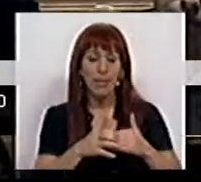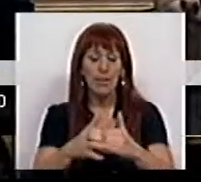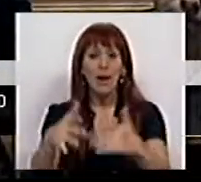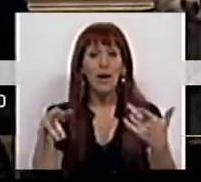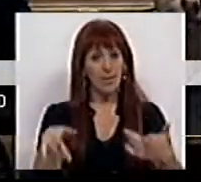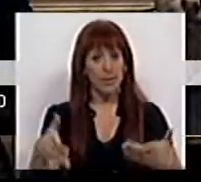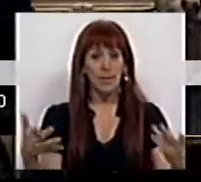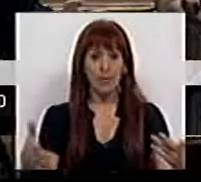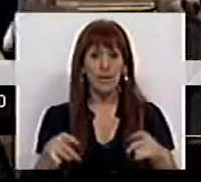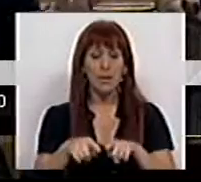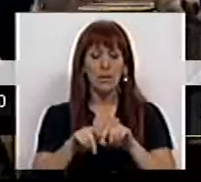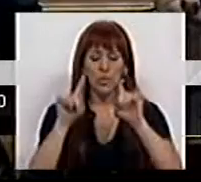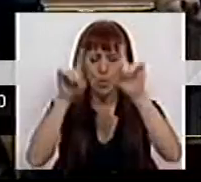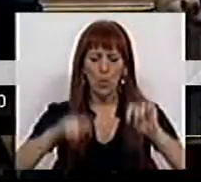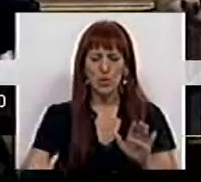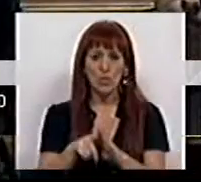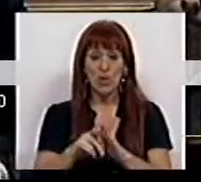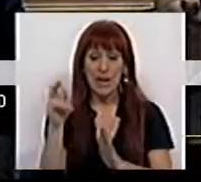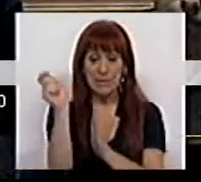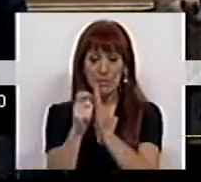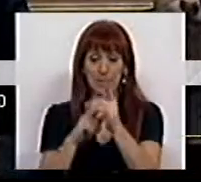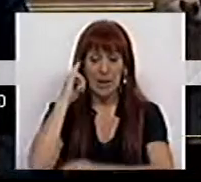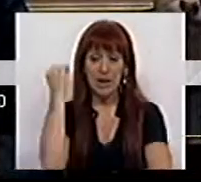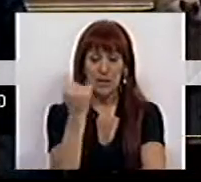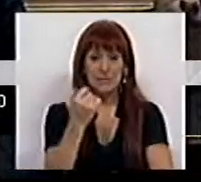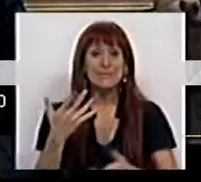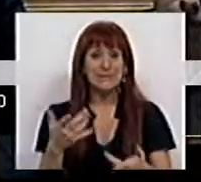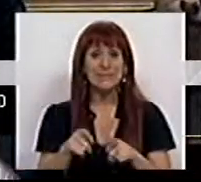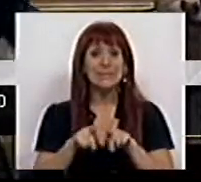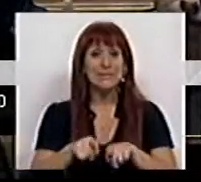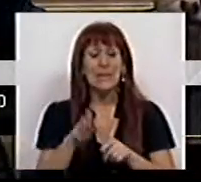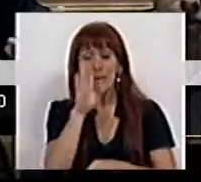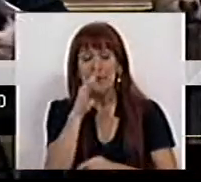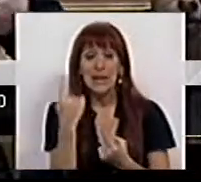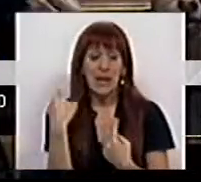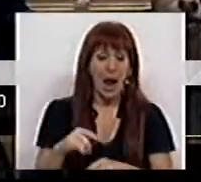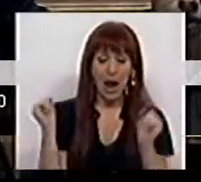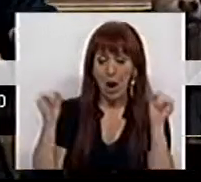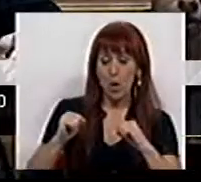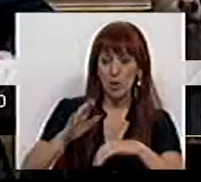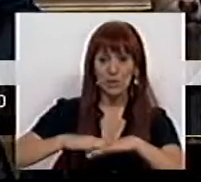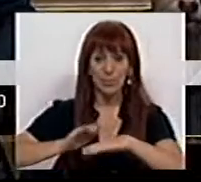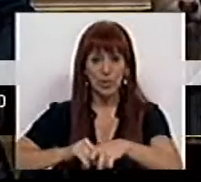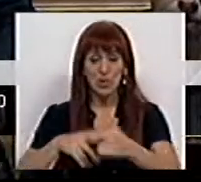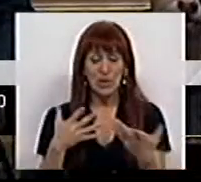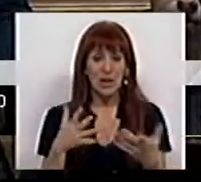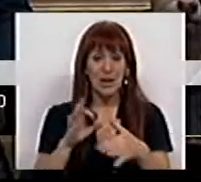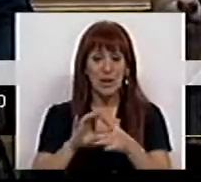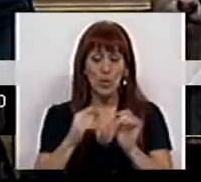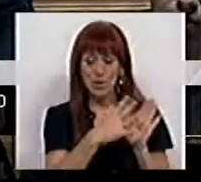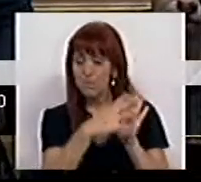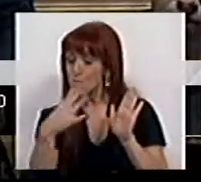sistematização, digamos, do quadro legal do registro criminal, e se há um acordo relativo em relação